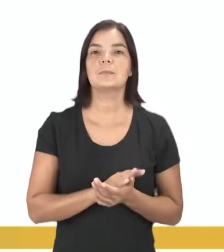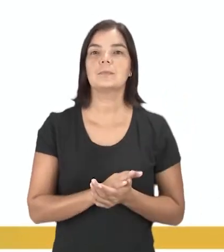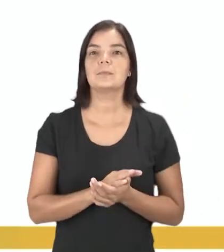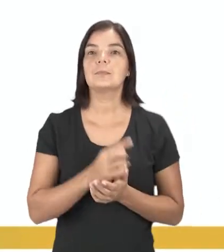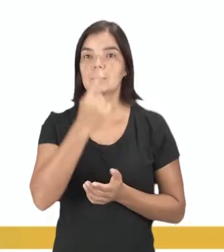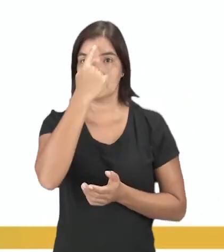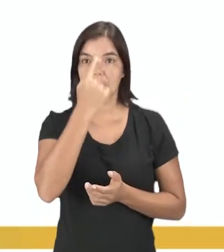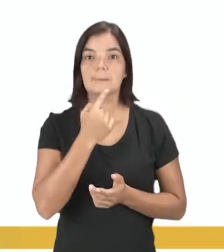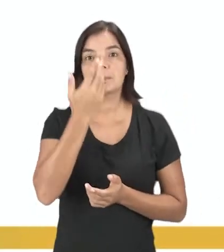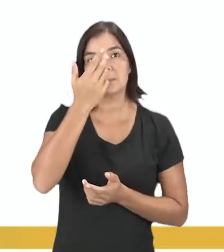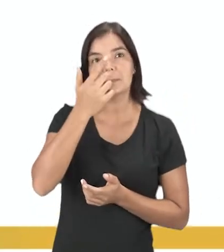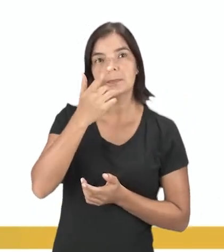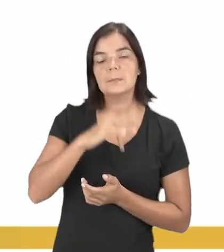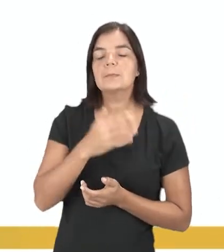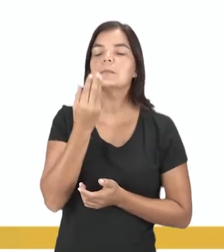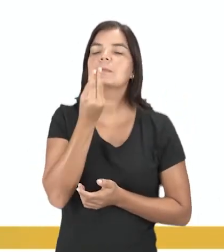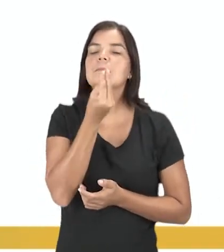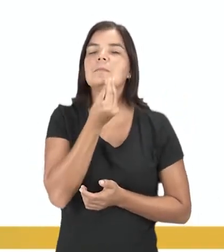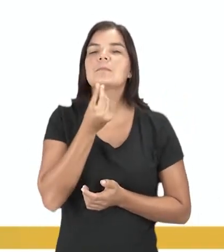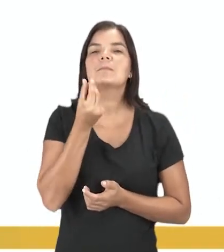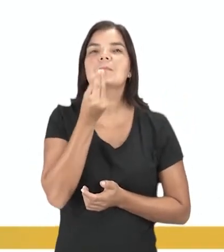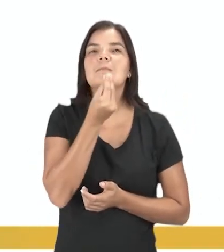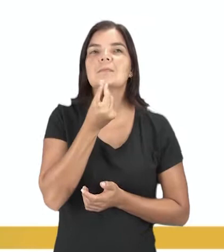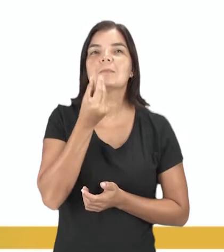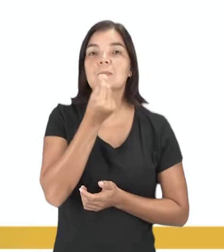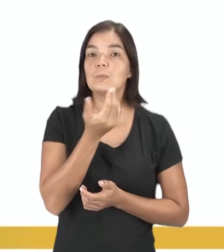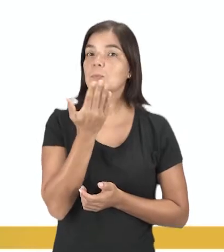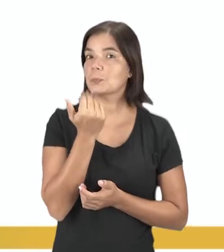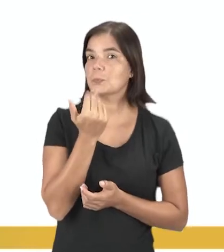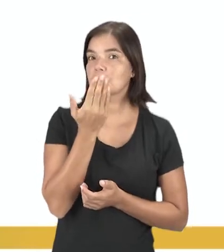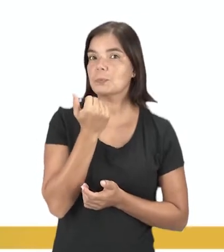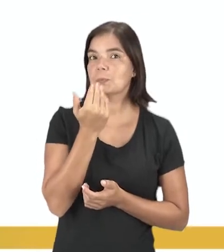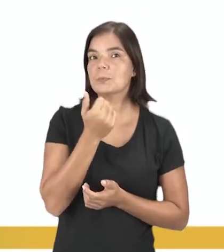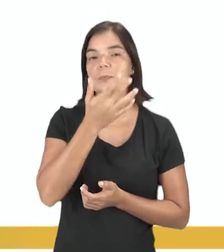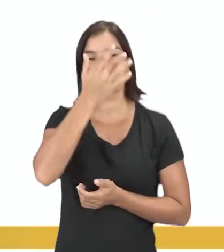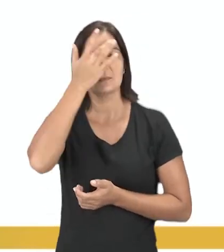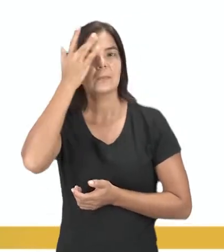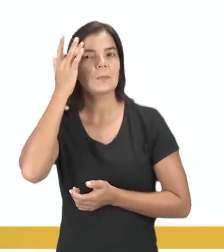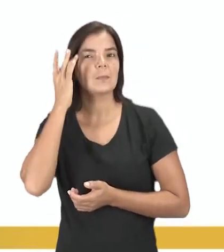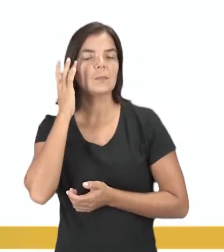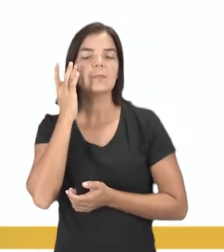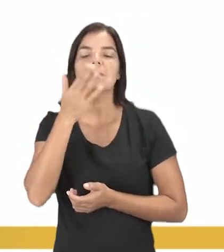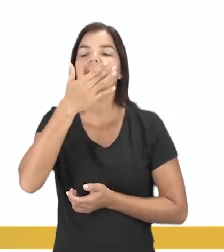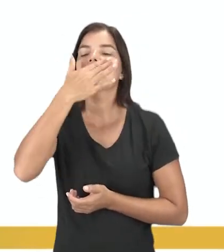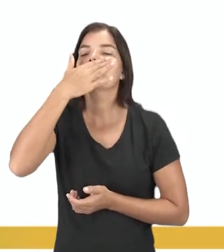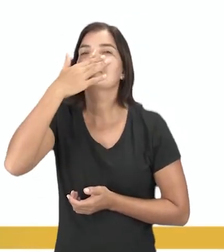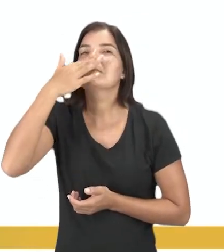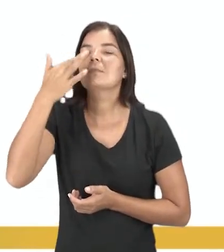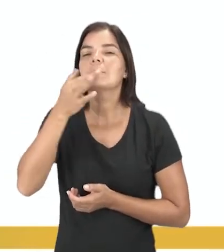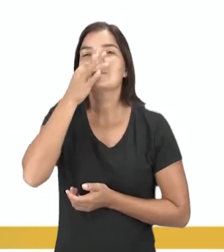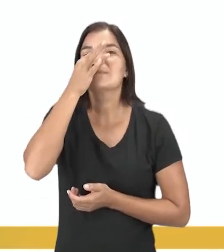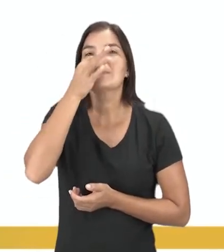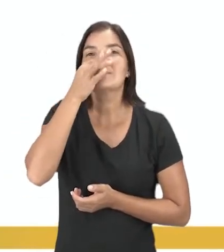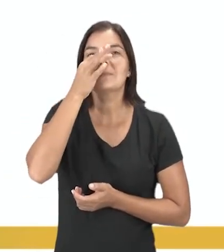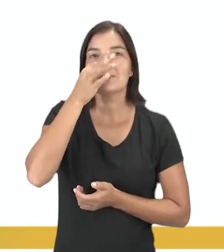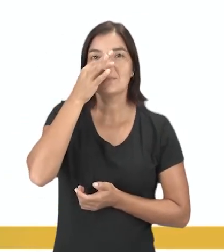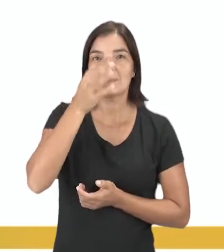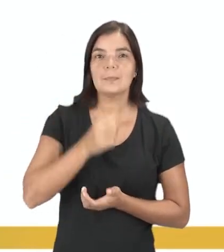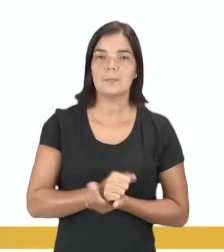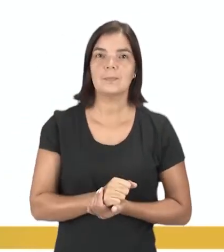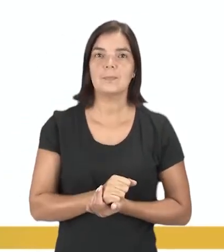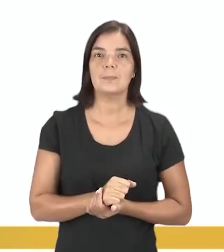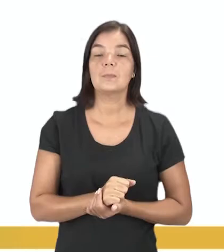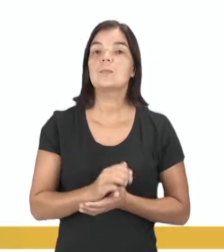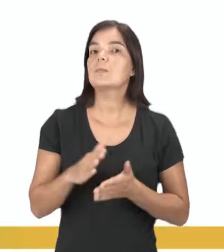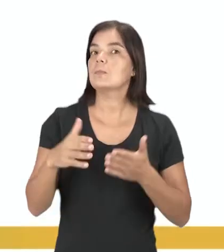foto de uma criança saboreando um alimento e uma pessoa cheirando uma rosa.